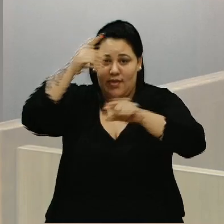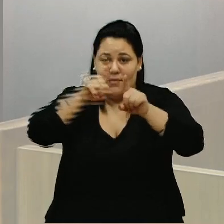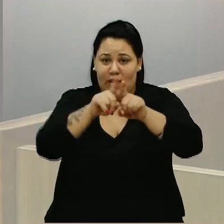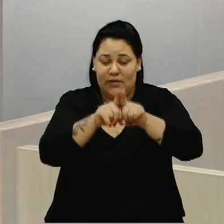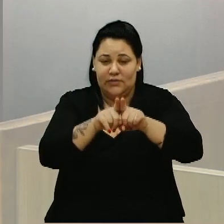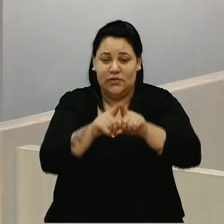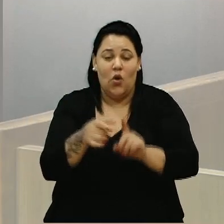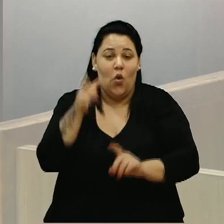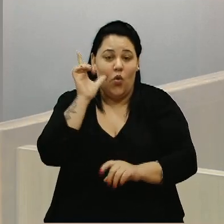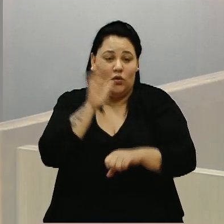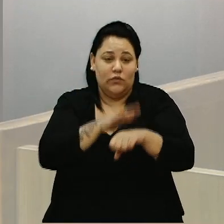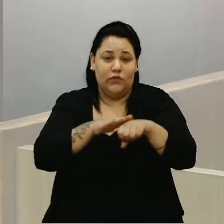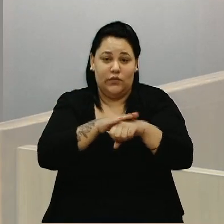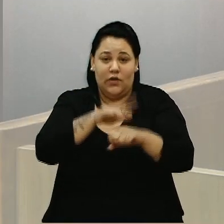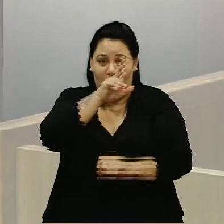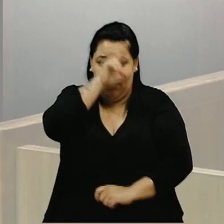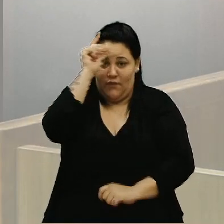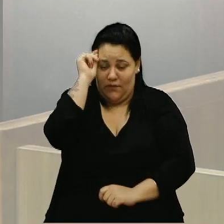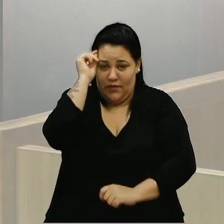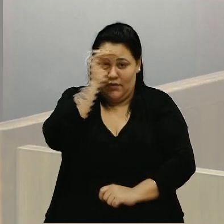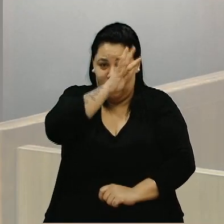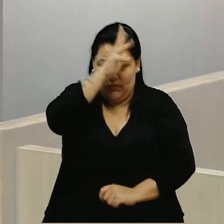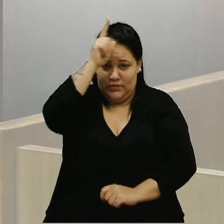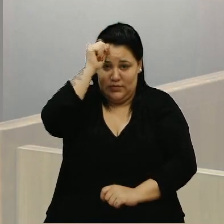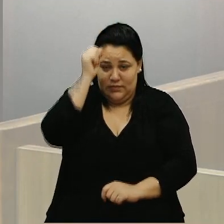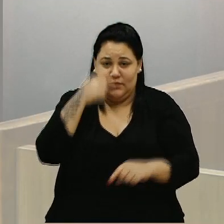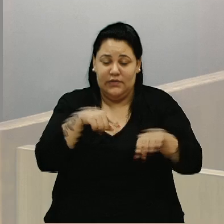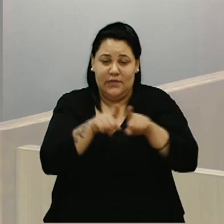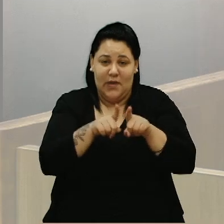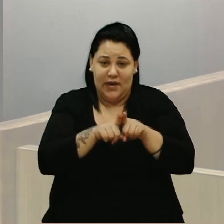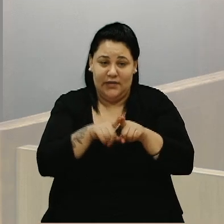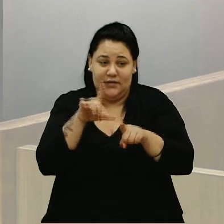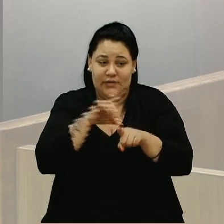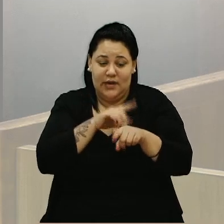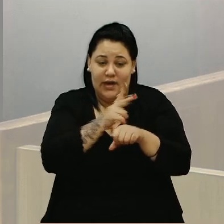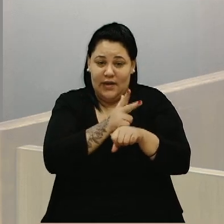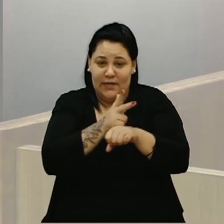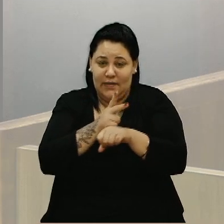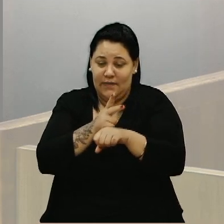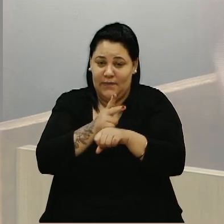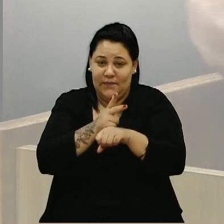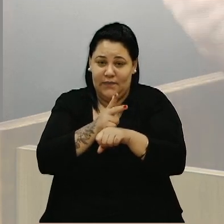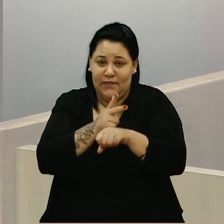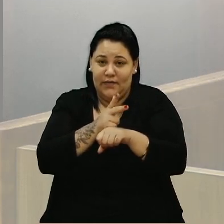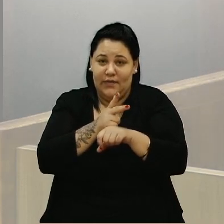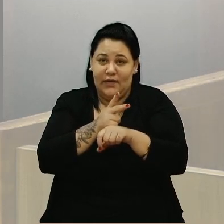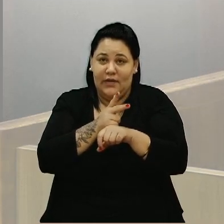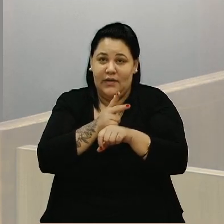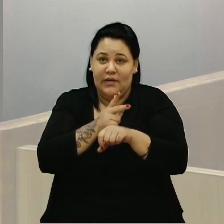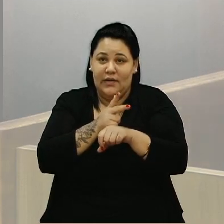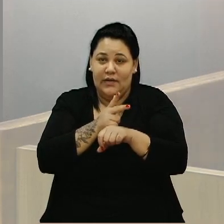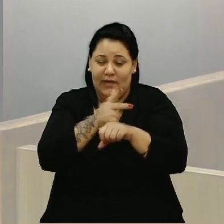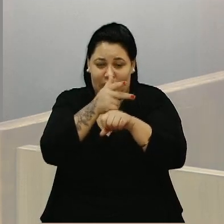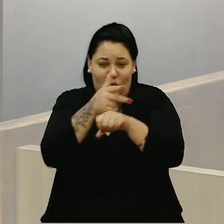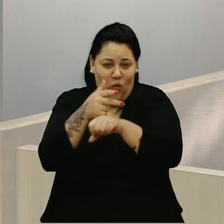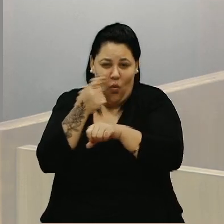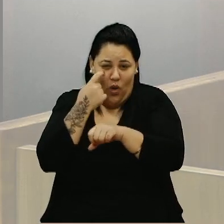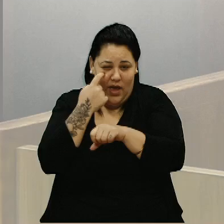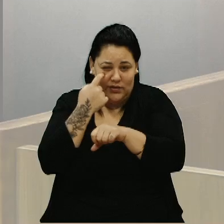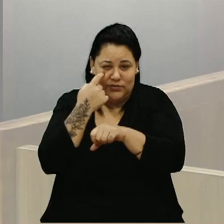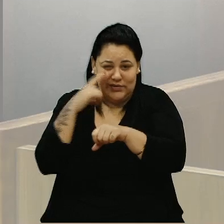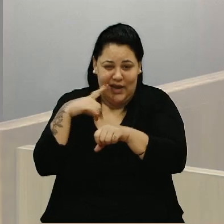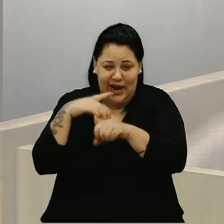ontem à tarde, ele falou que já está passando caminhões de pequenos porte usando essa